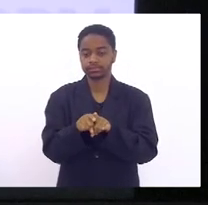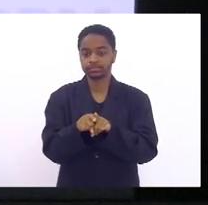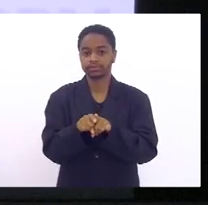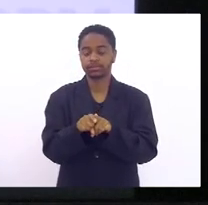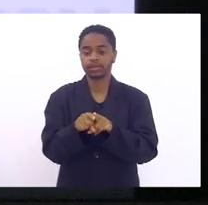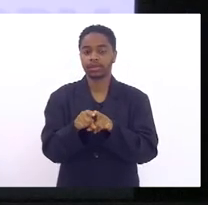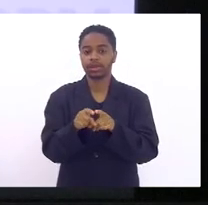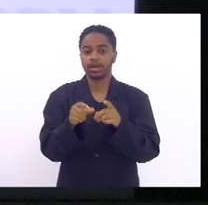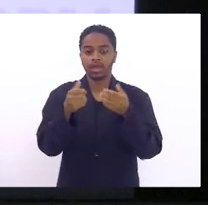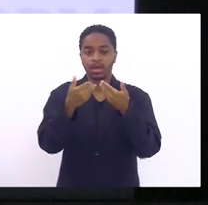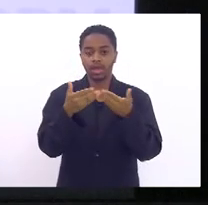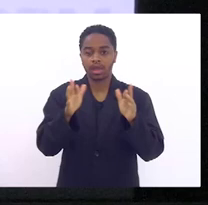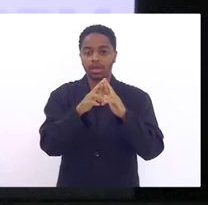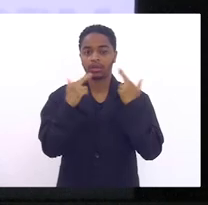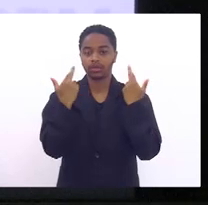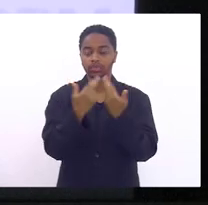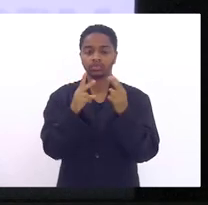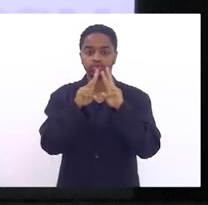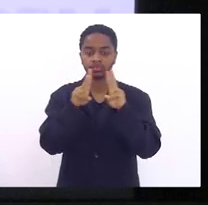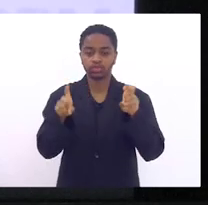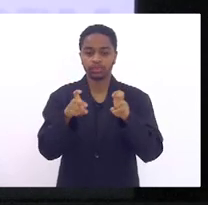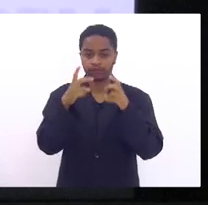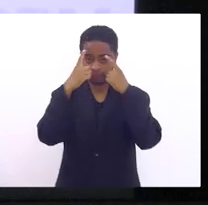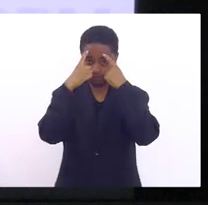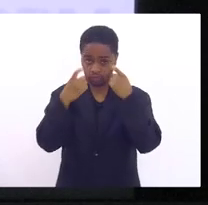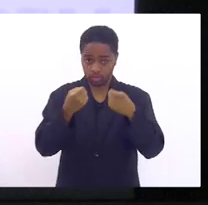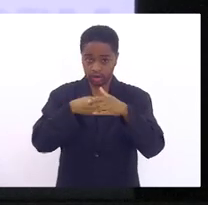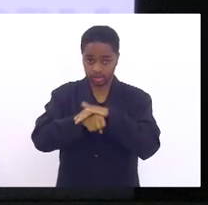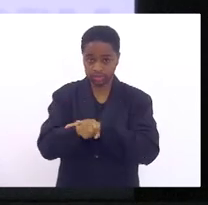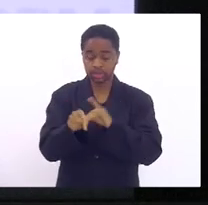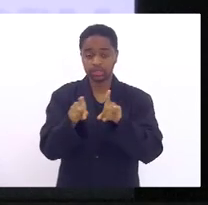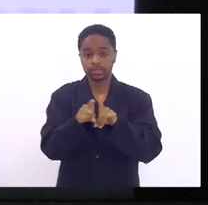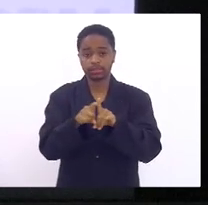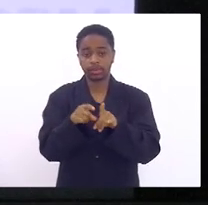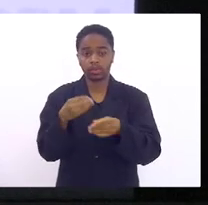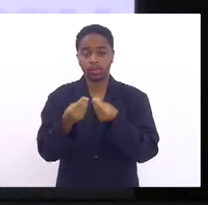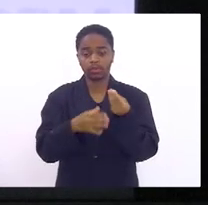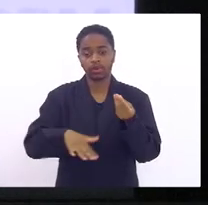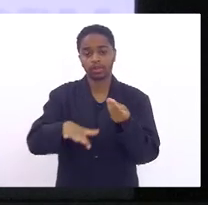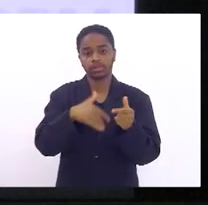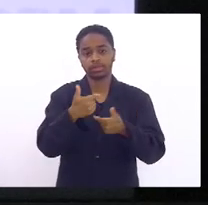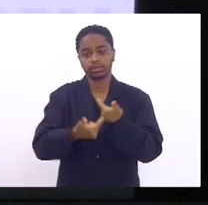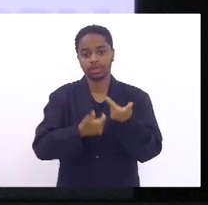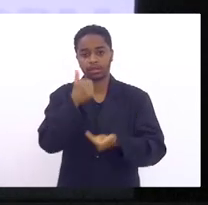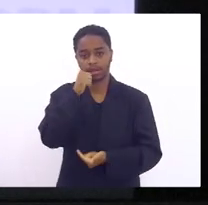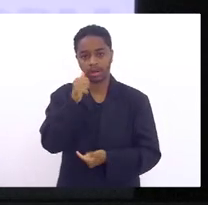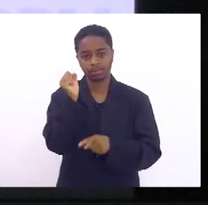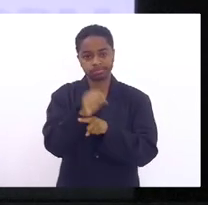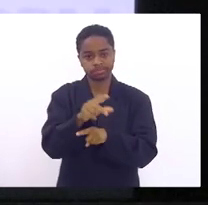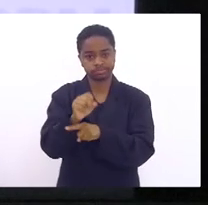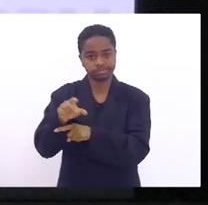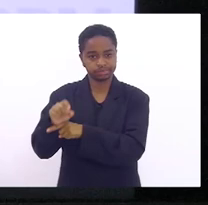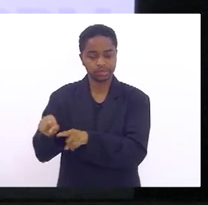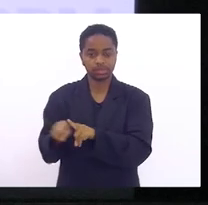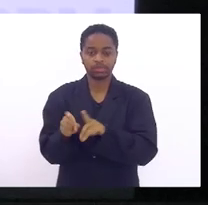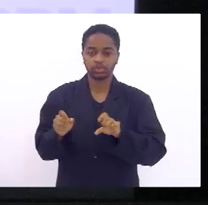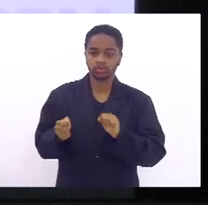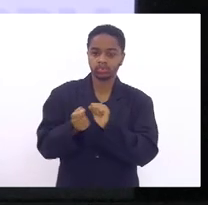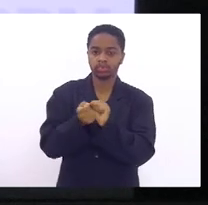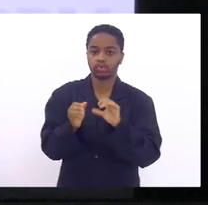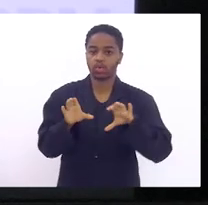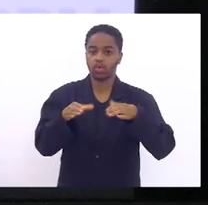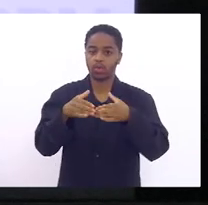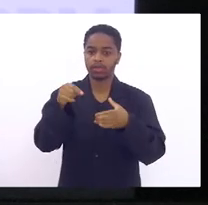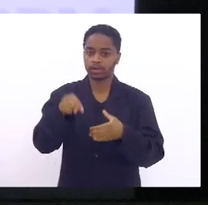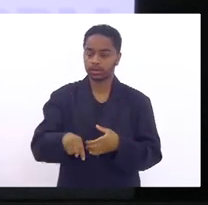sobre violência obstétrica mercado de trabalho feminino juntamente com a comissão de trabalho desta casa